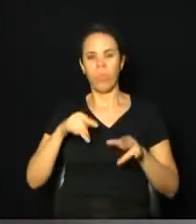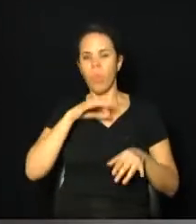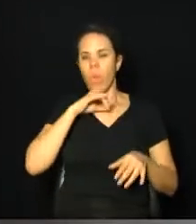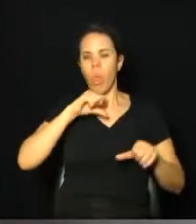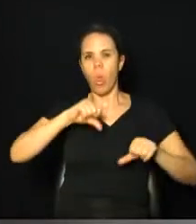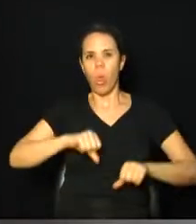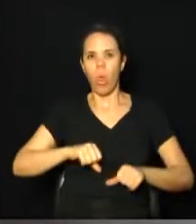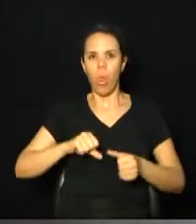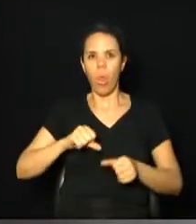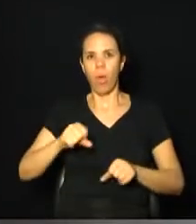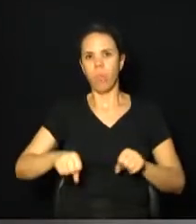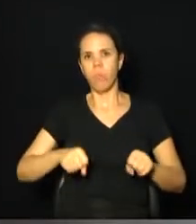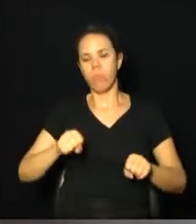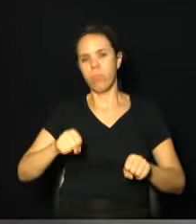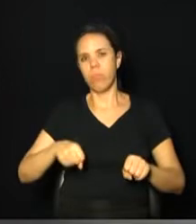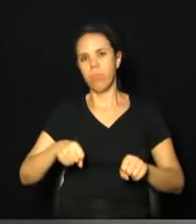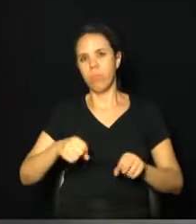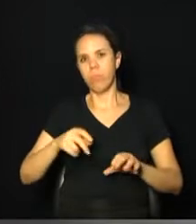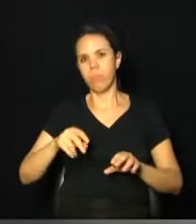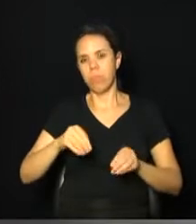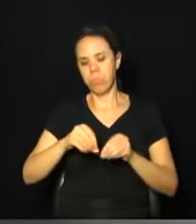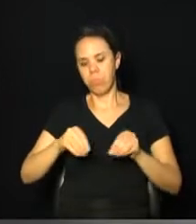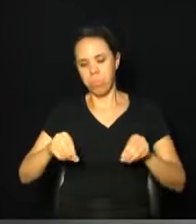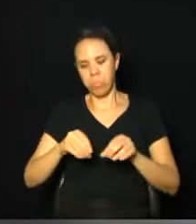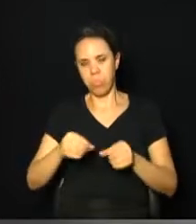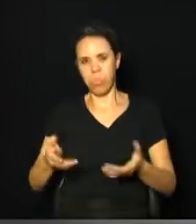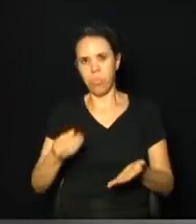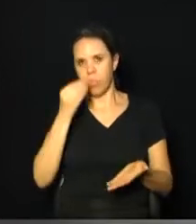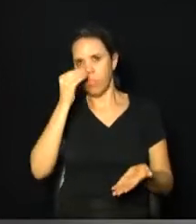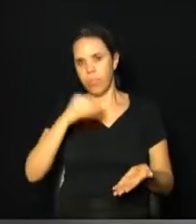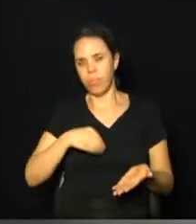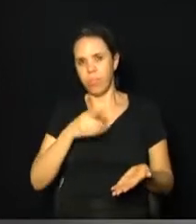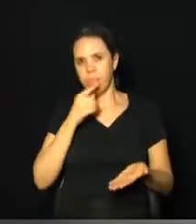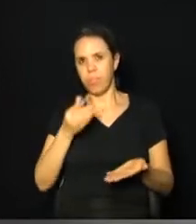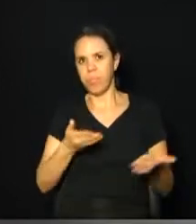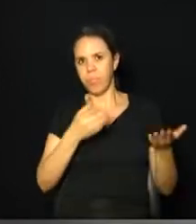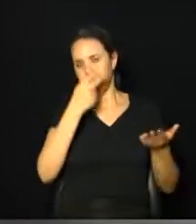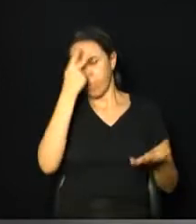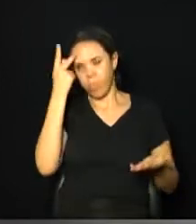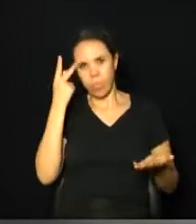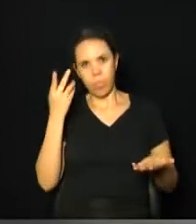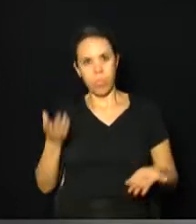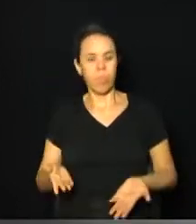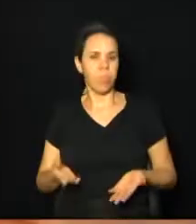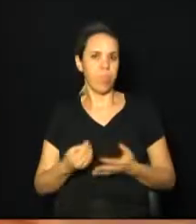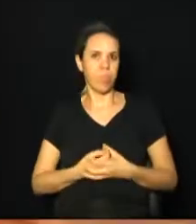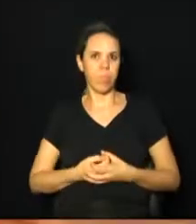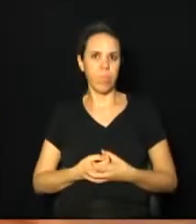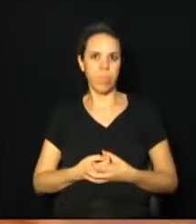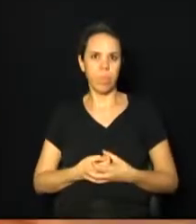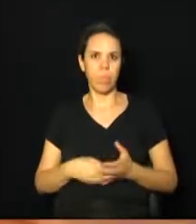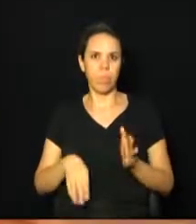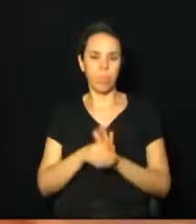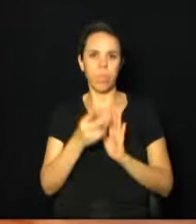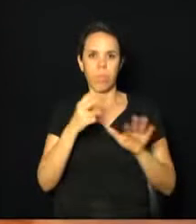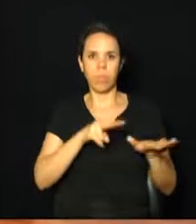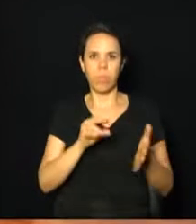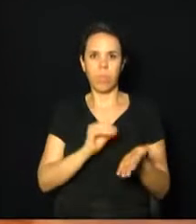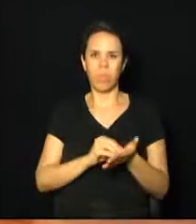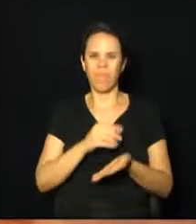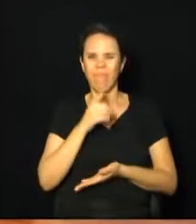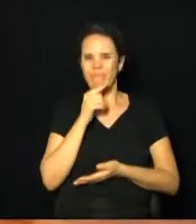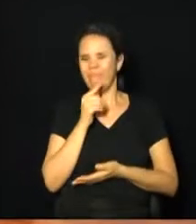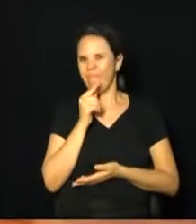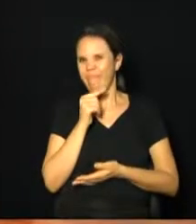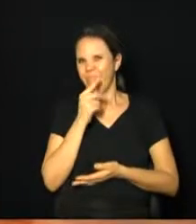caminhão se nega a levar a água para a pessoa. Sim, inclusive chegaram a ficar uma semana sem água,